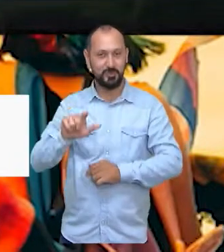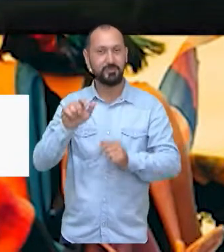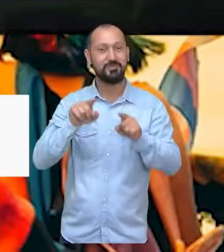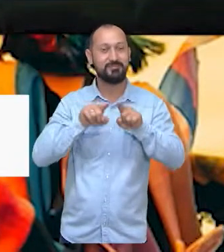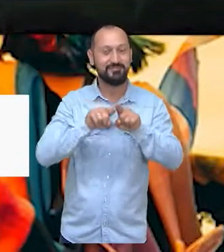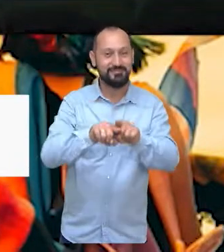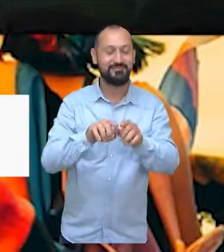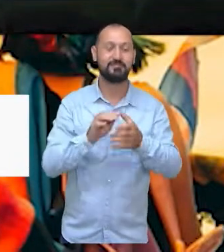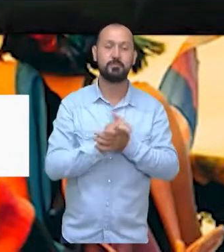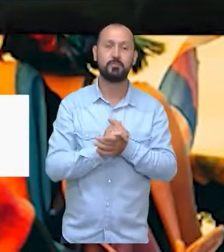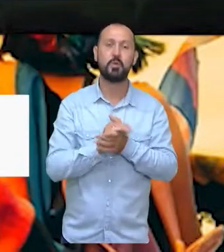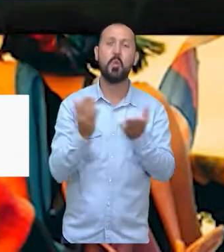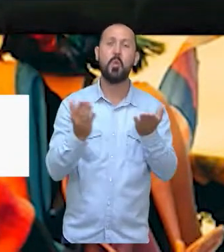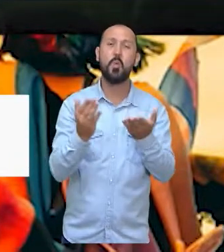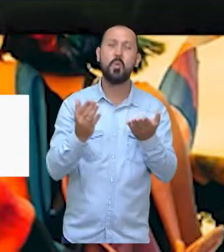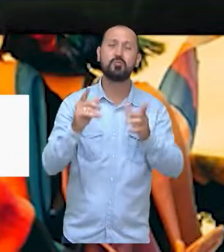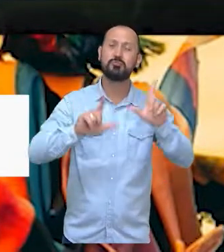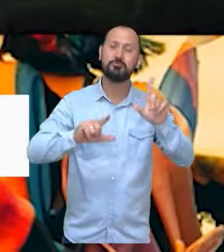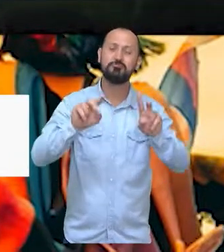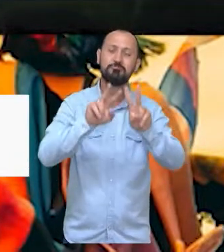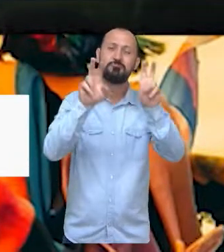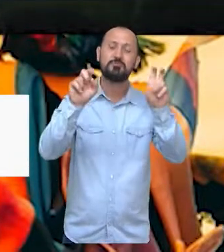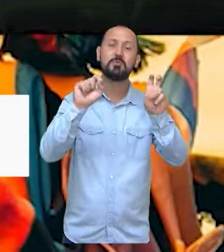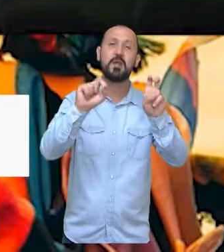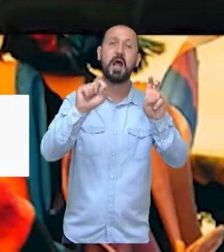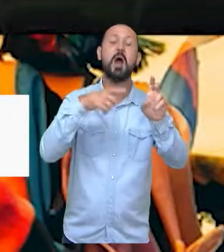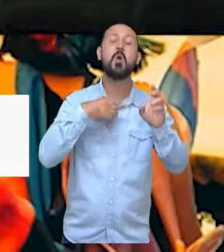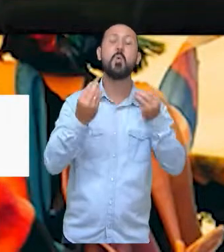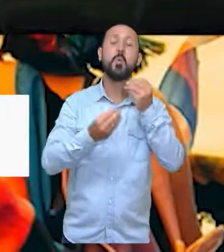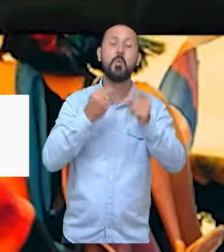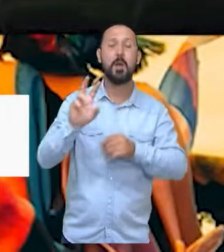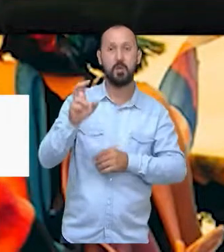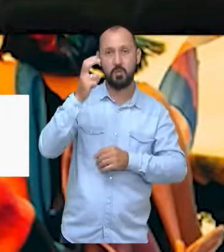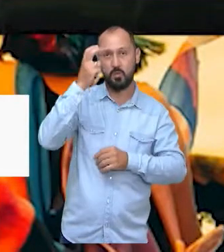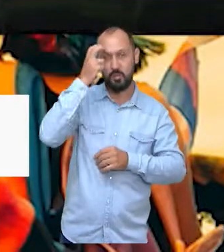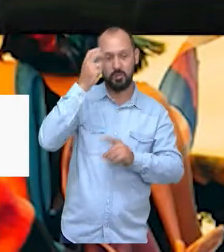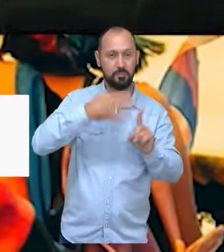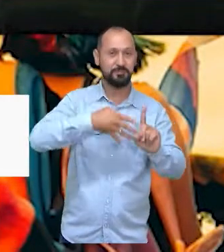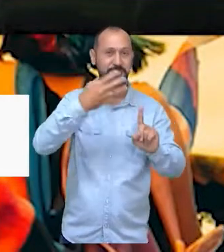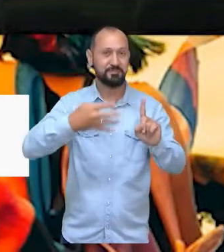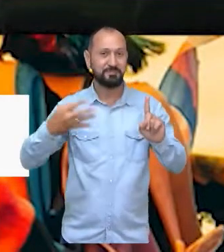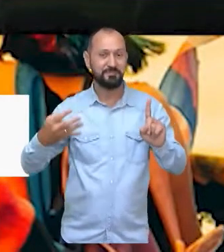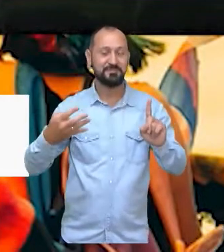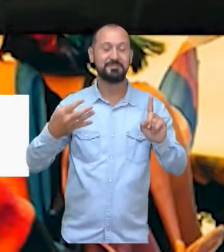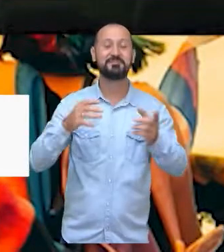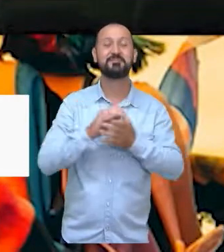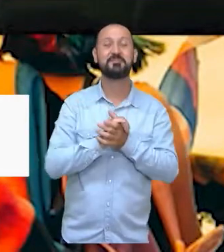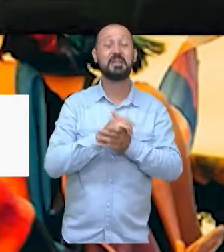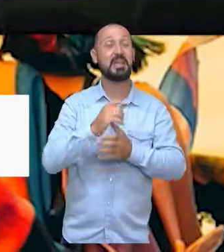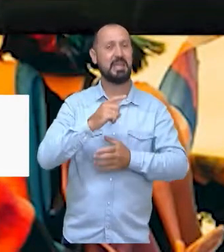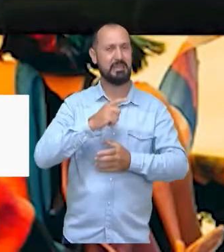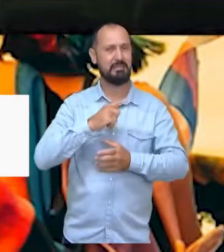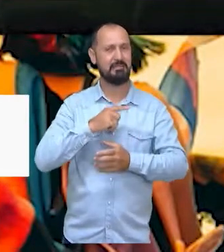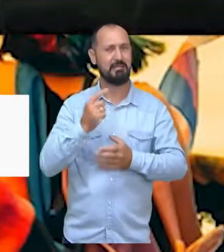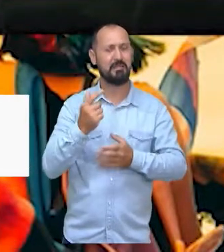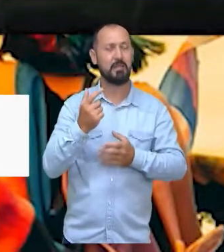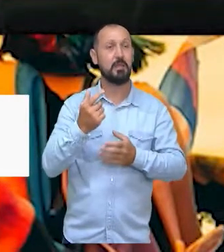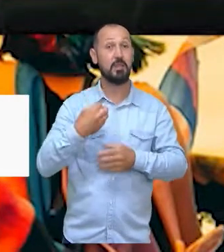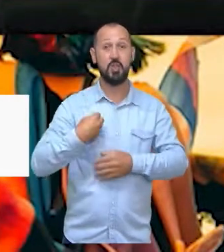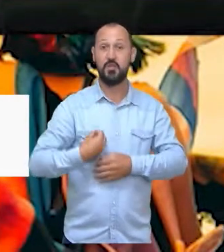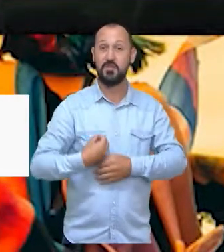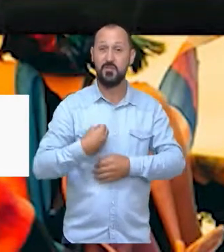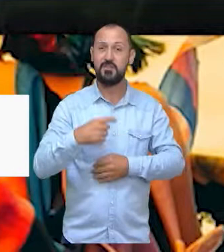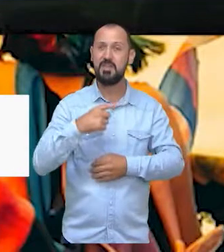Legislativa. E nesta edição, nós vamos falar sobre a cultura e cidadania LGBT+, que existe, que